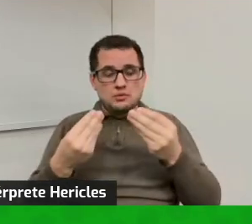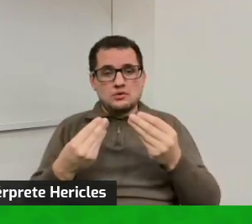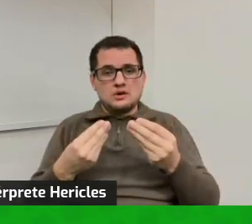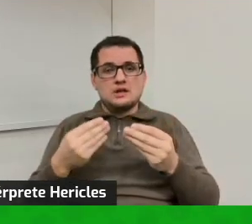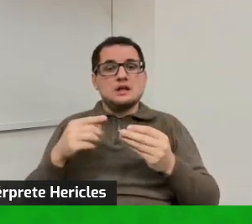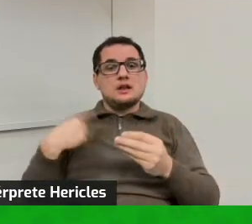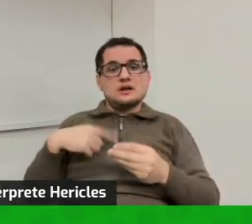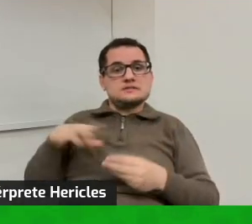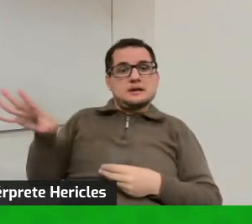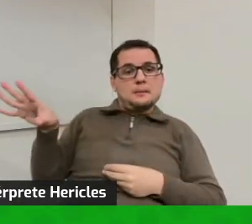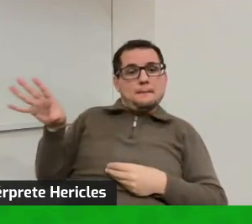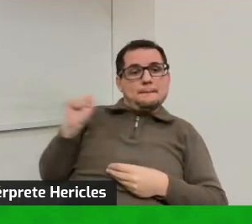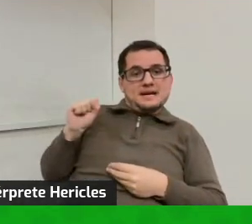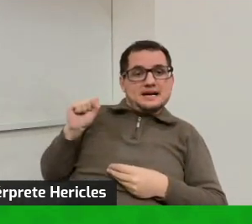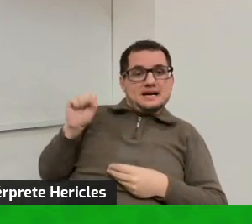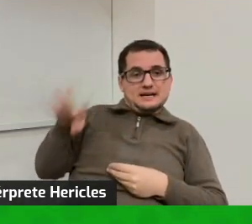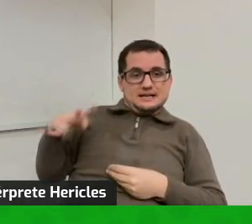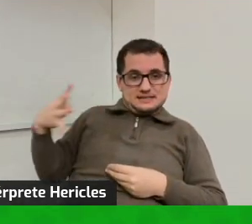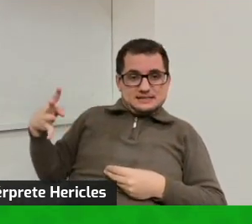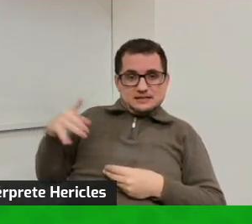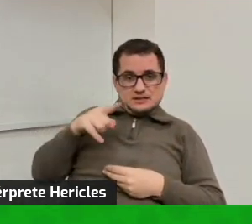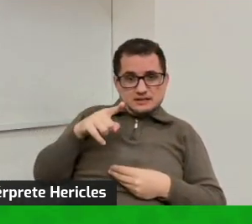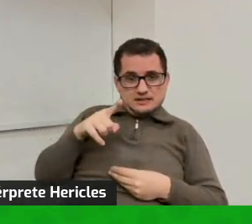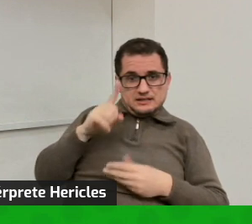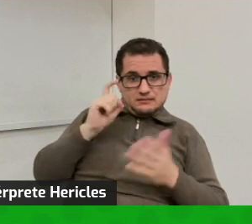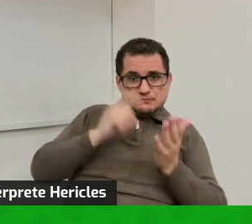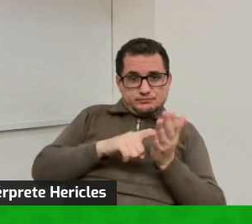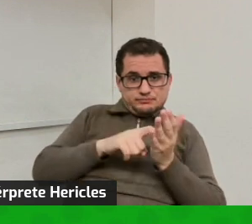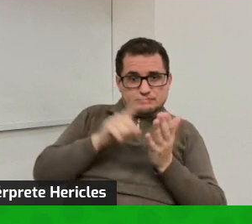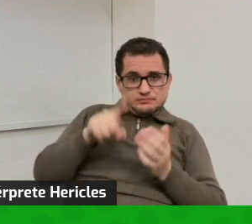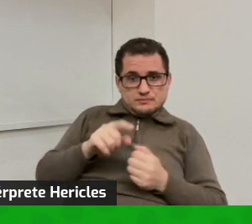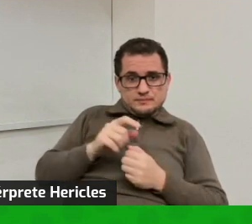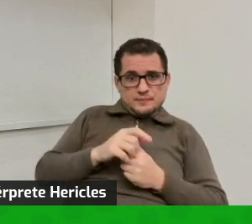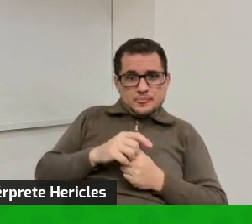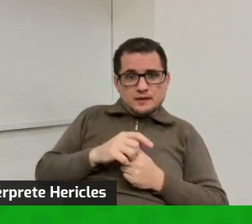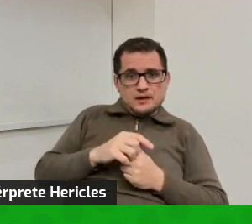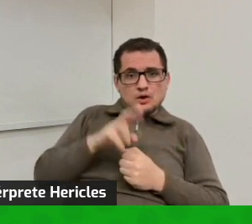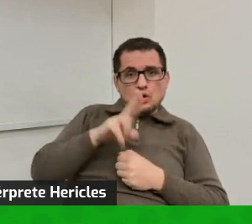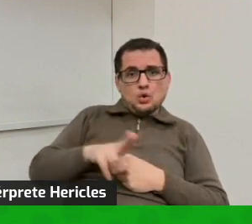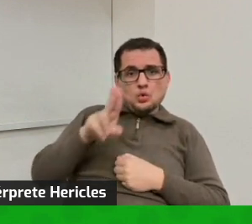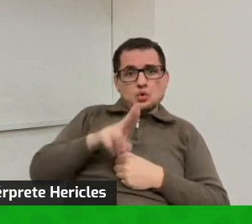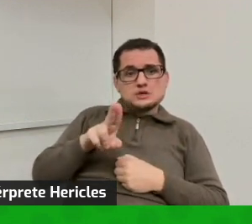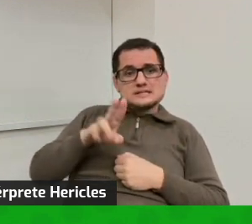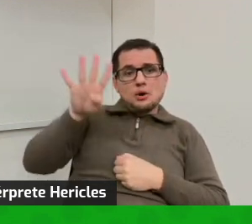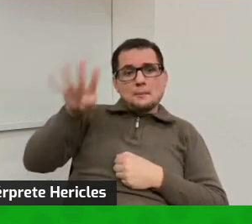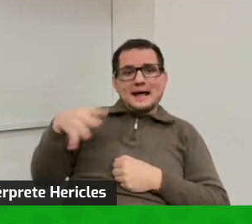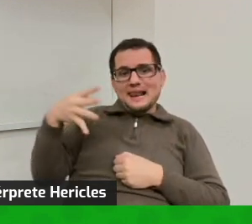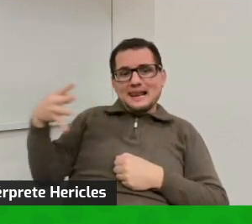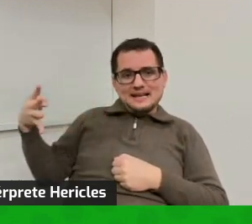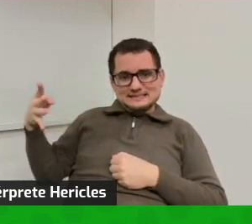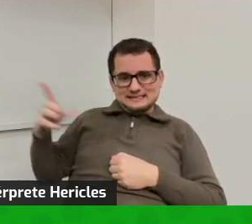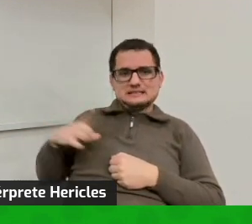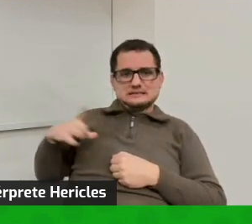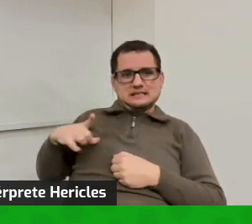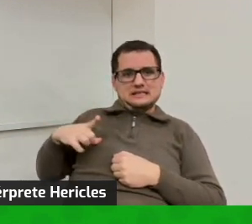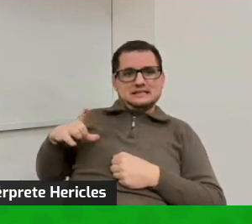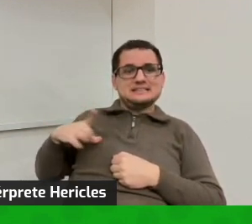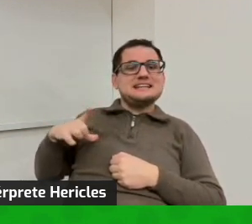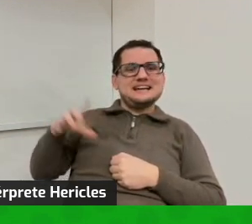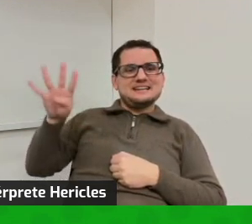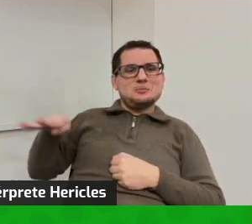gente vai vir aqui em selecionar destinatários, e eu vou vir aqui em usar uma lista existente, porque eu já tenho meu Excel